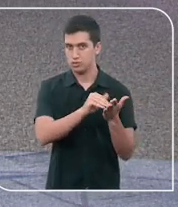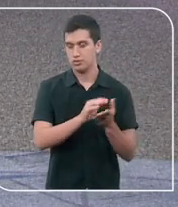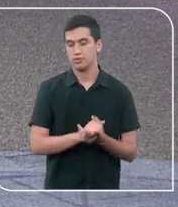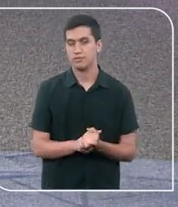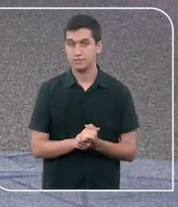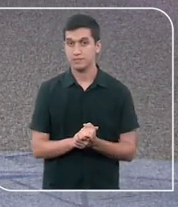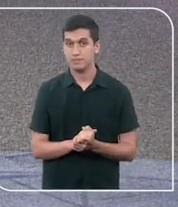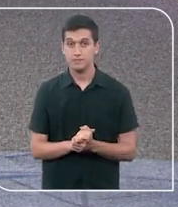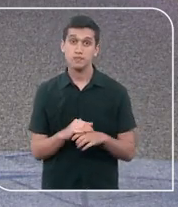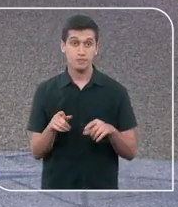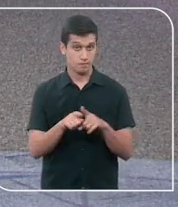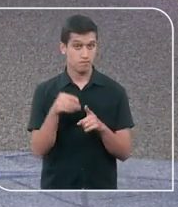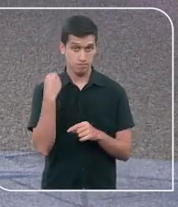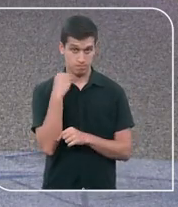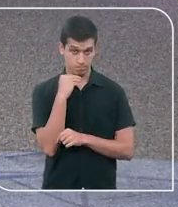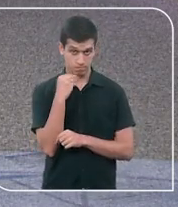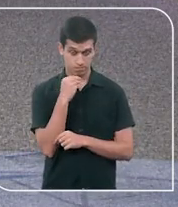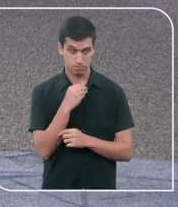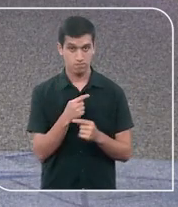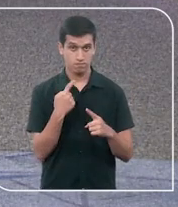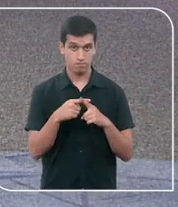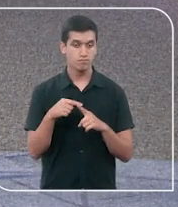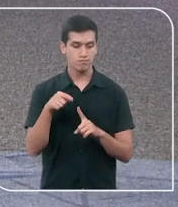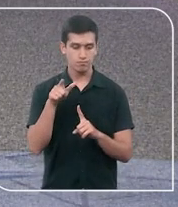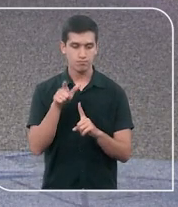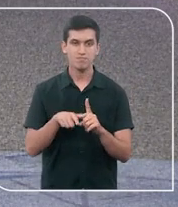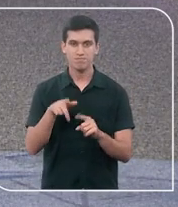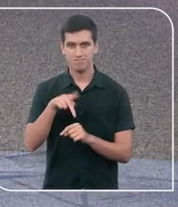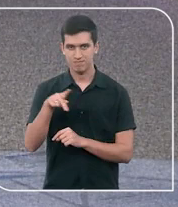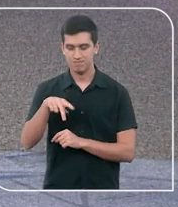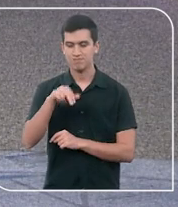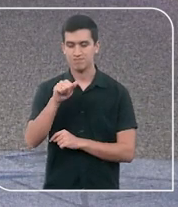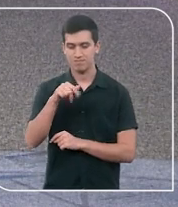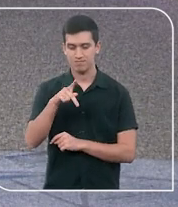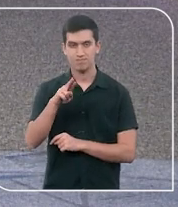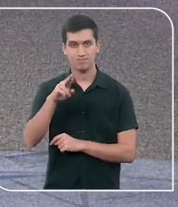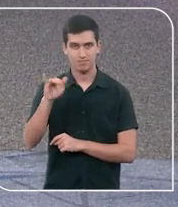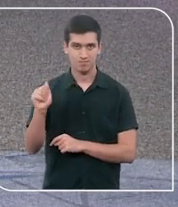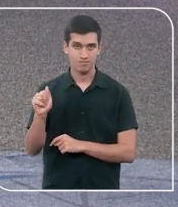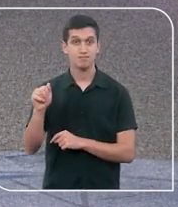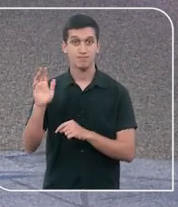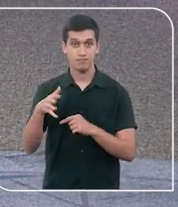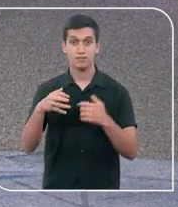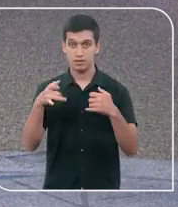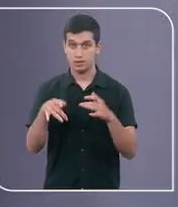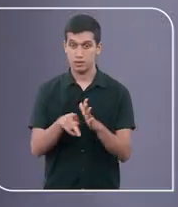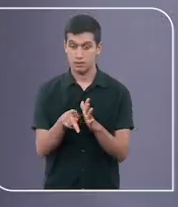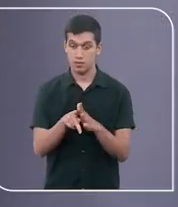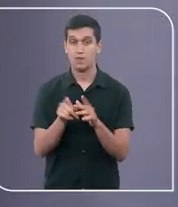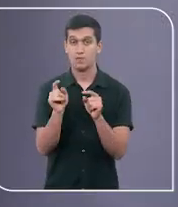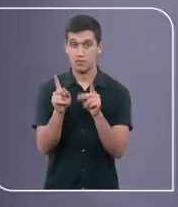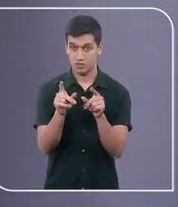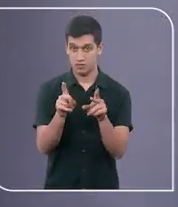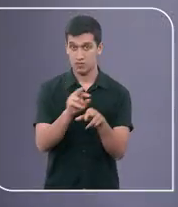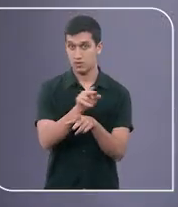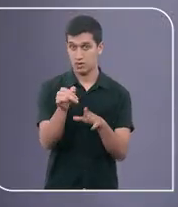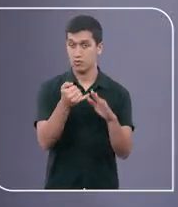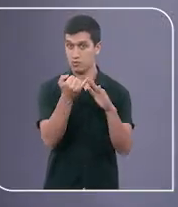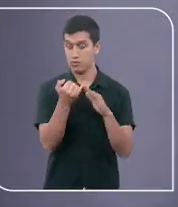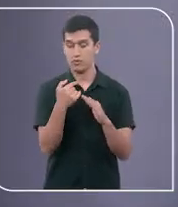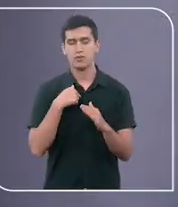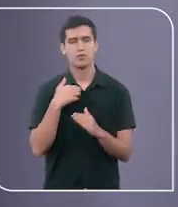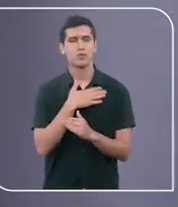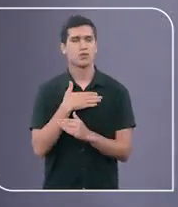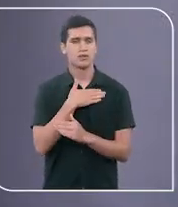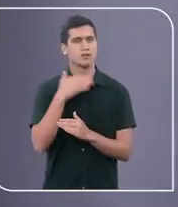Aproveitando, professor Francisco, que a professora Andréa, ela falou aí sobre a penhora de bem, né? Eu gostaria de saber se é possível se